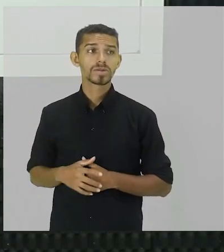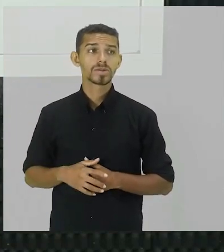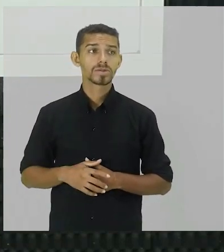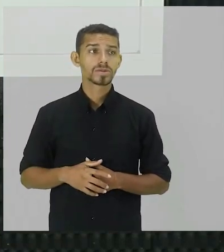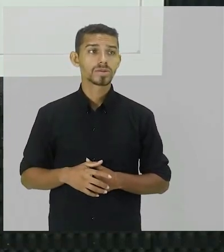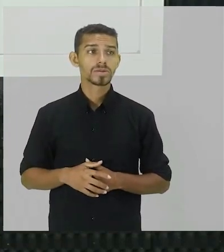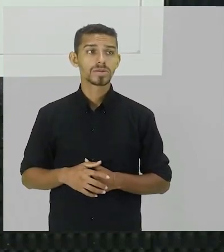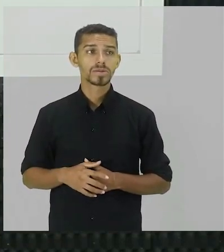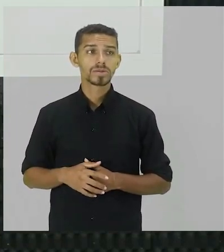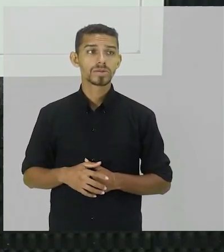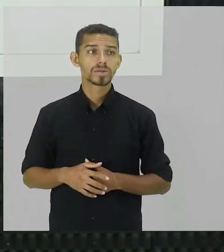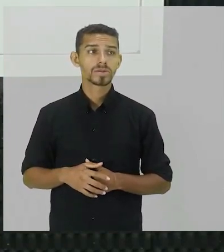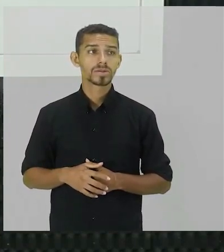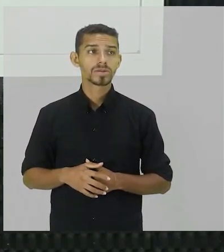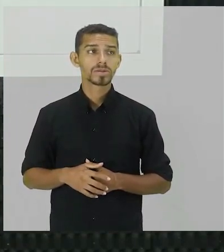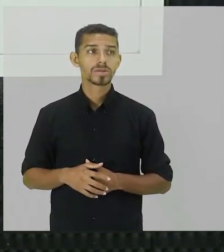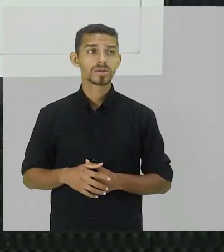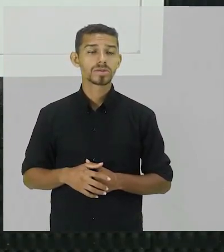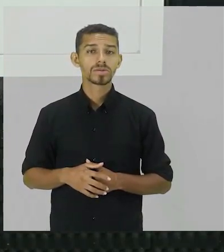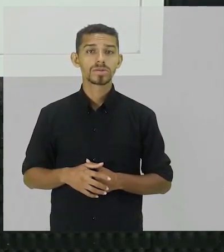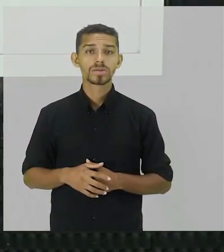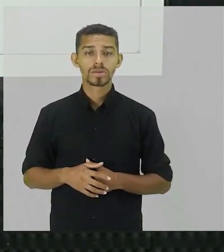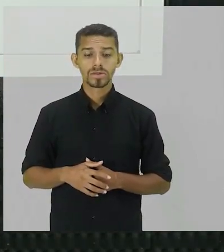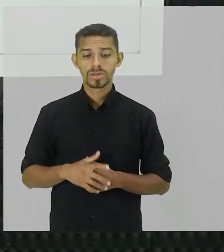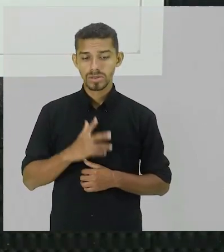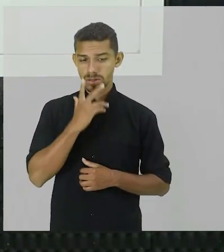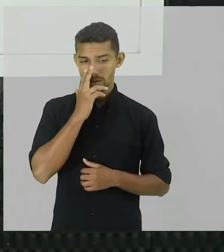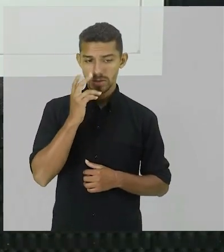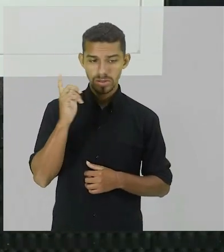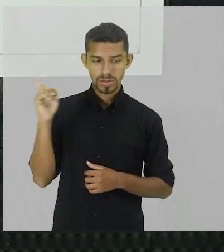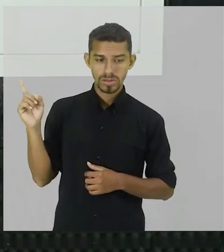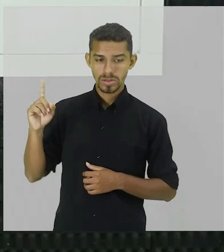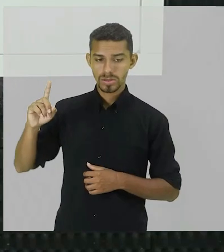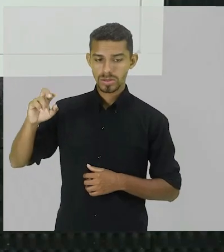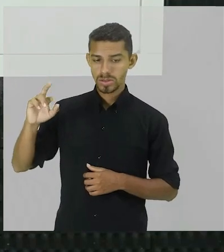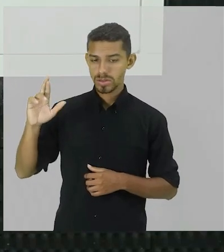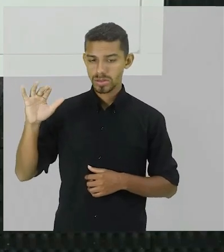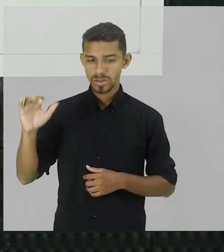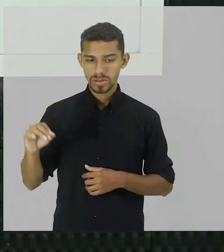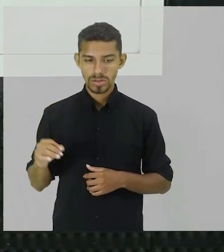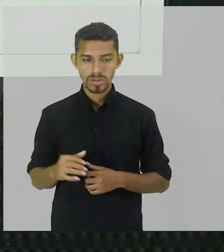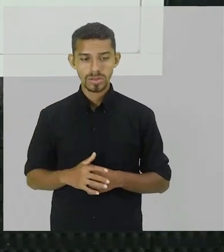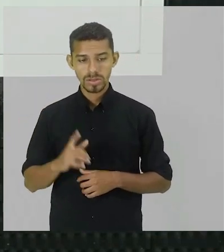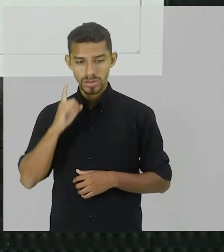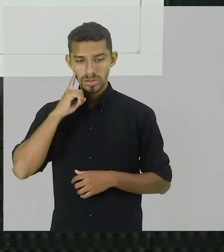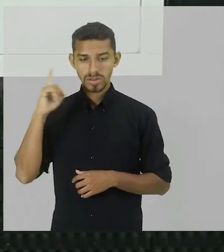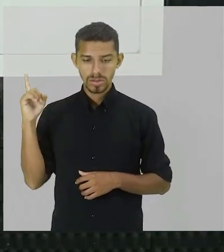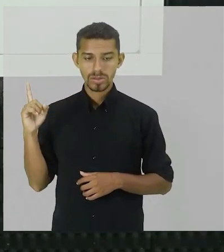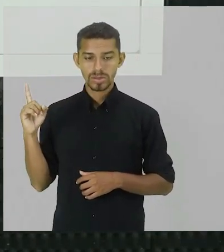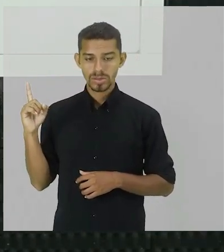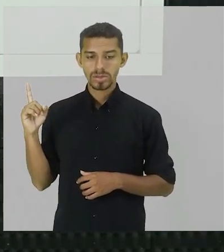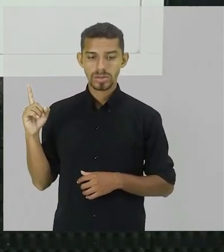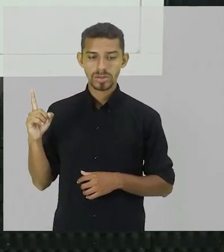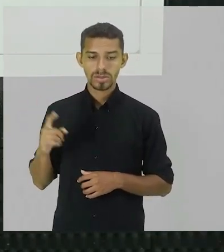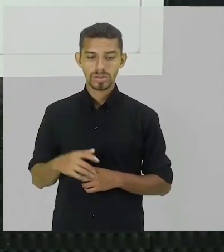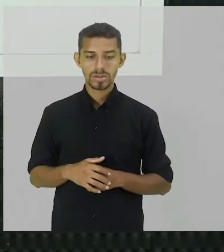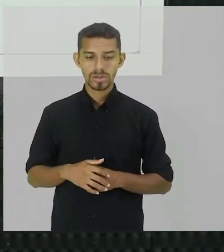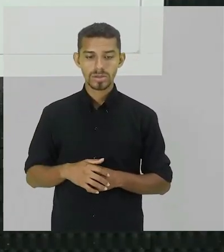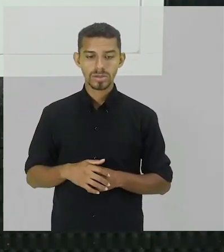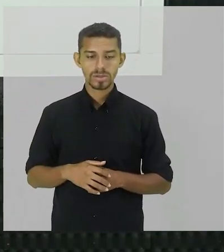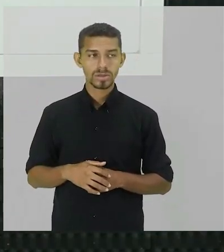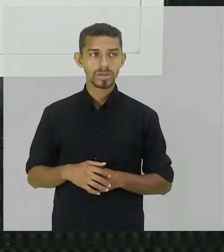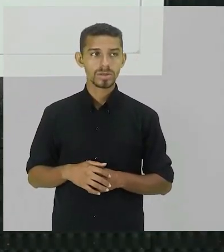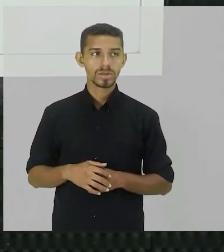que esse 5 não é raio, esse 5 é diâmetro, né? Vamos ver aqui na questão, novamente. Ah, olha só. Eita,